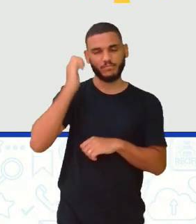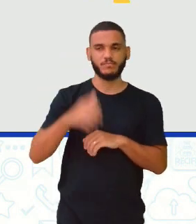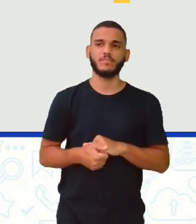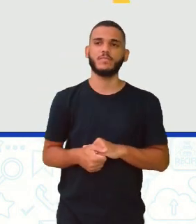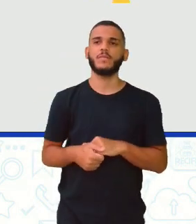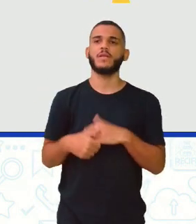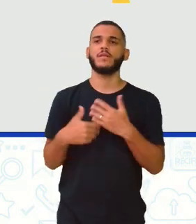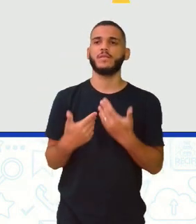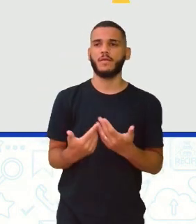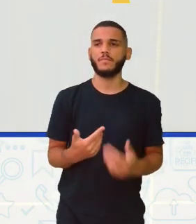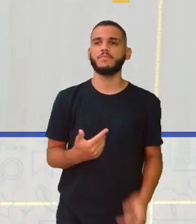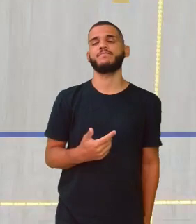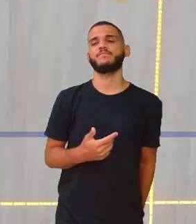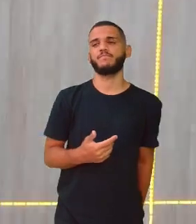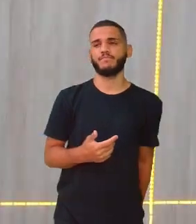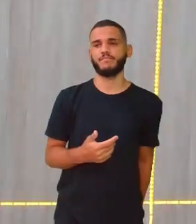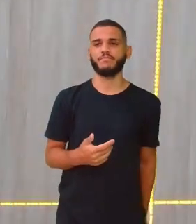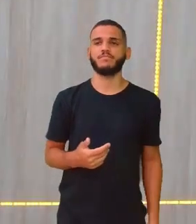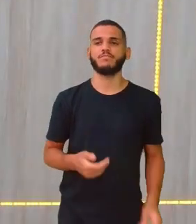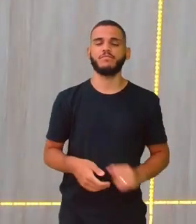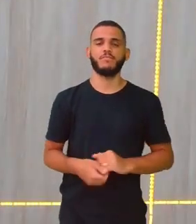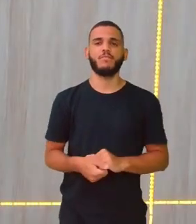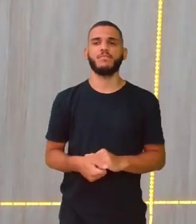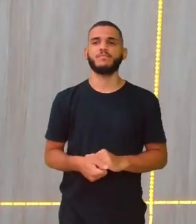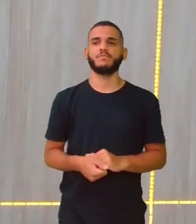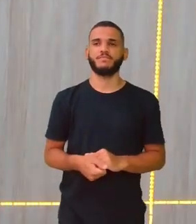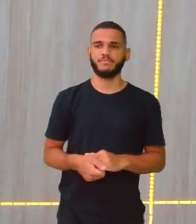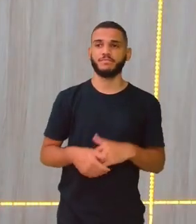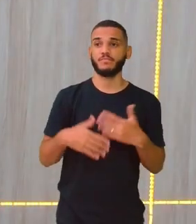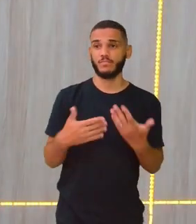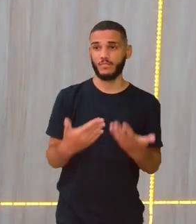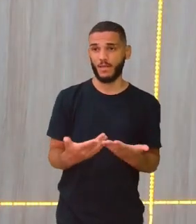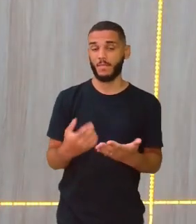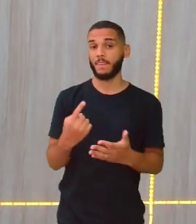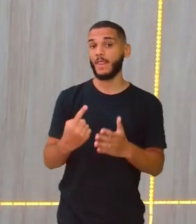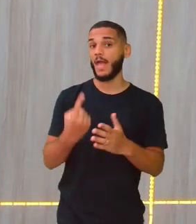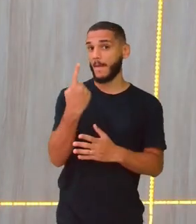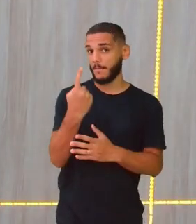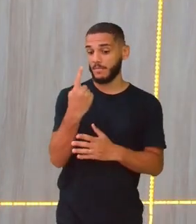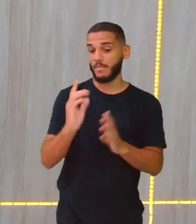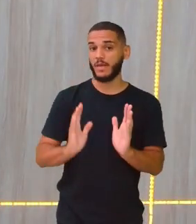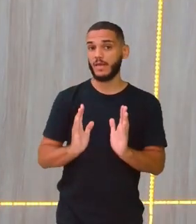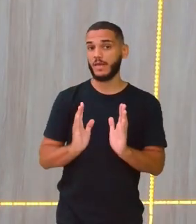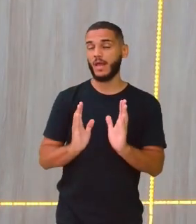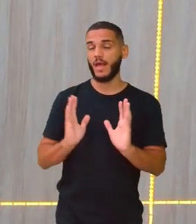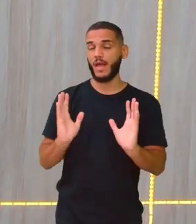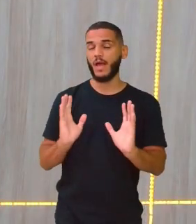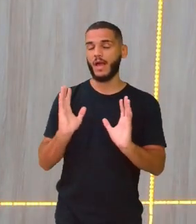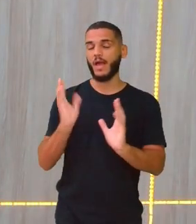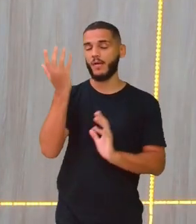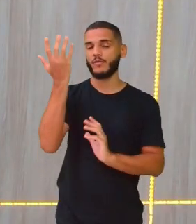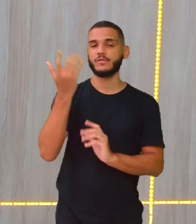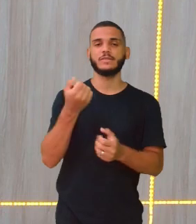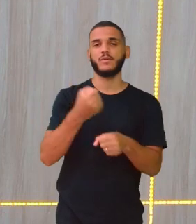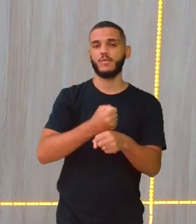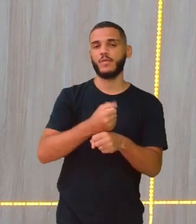questão, você tem que ver que a primeira edição foi em 1930. E a gente